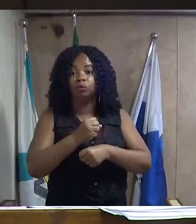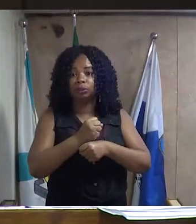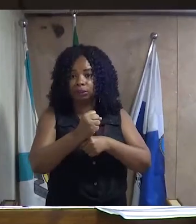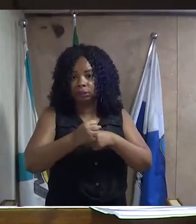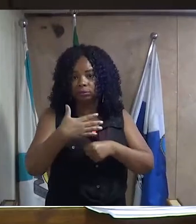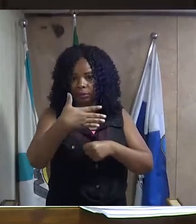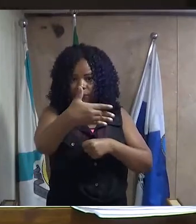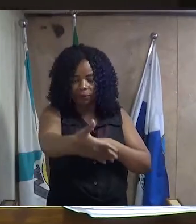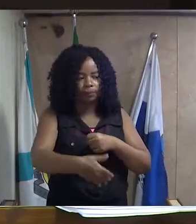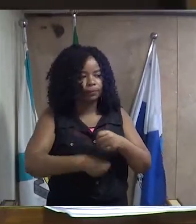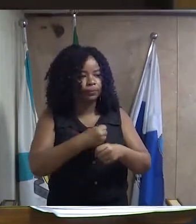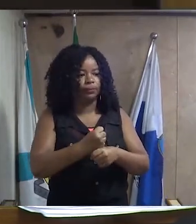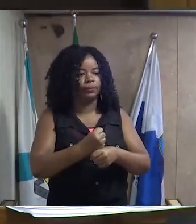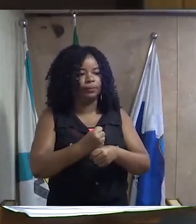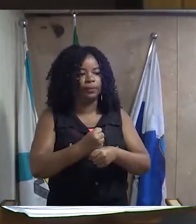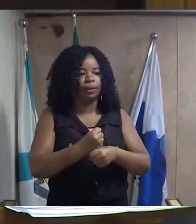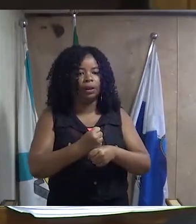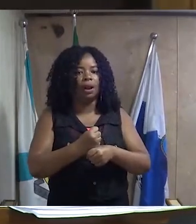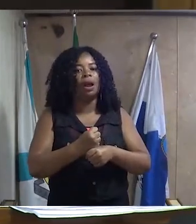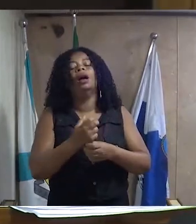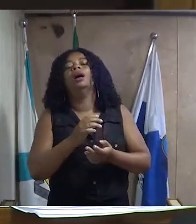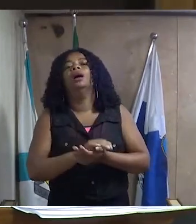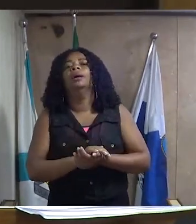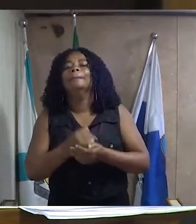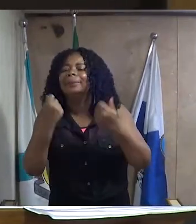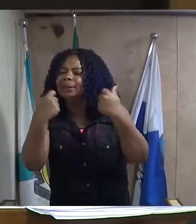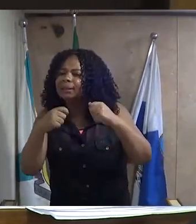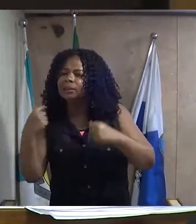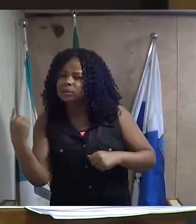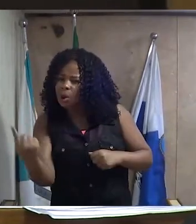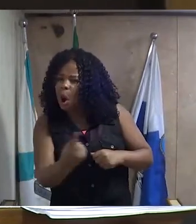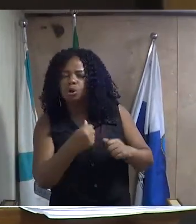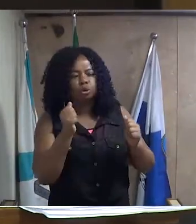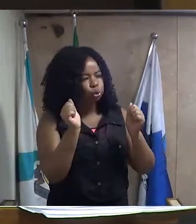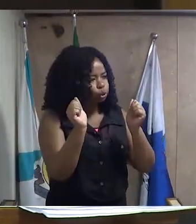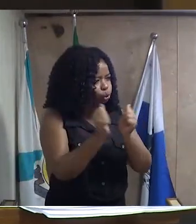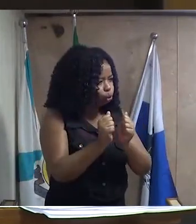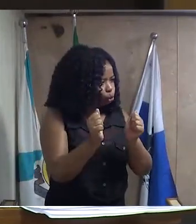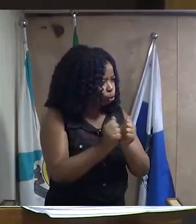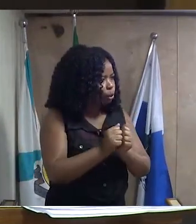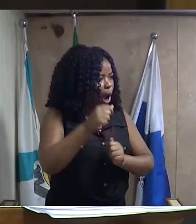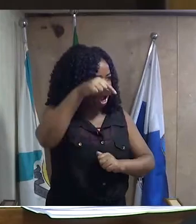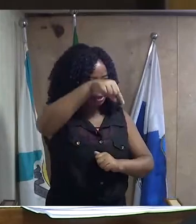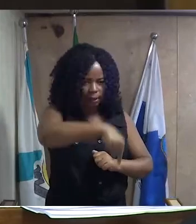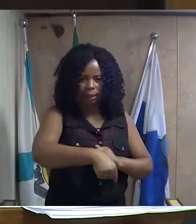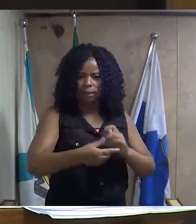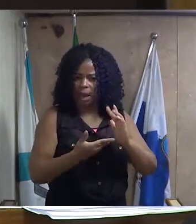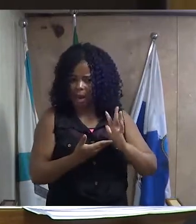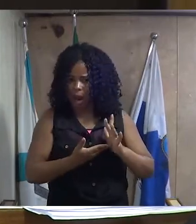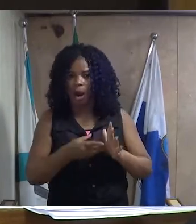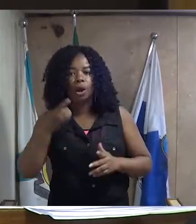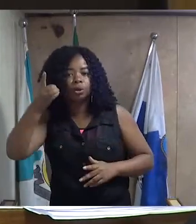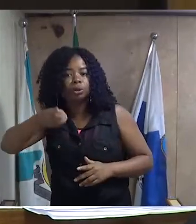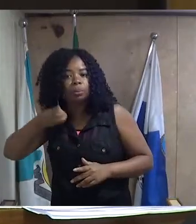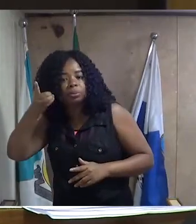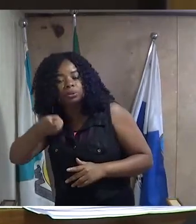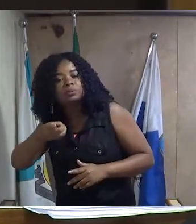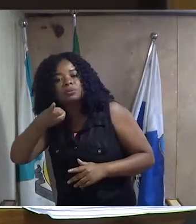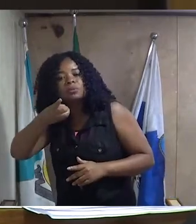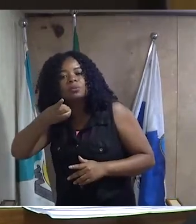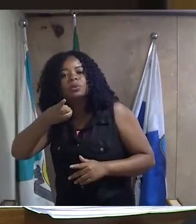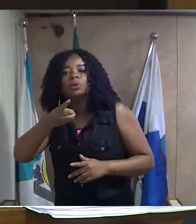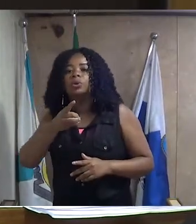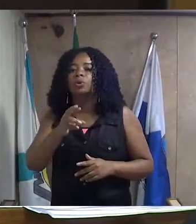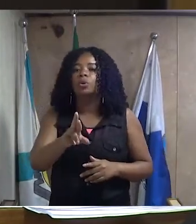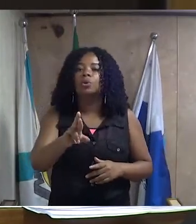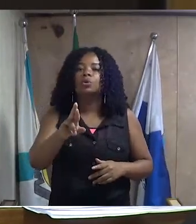E aí, precisamos pegar, junto com essa casa, o deputado Rosenberg Reis, e